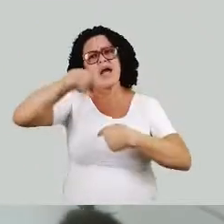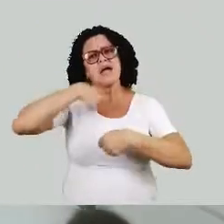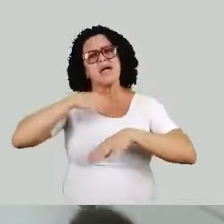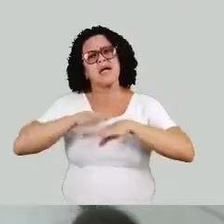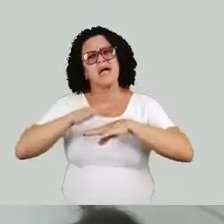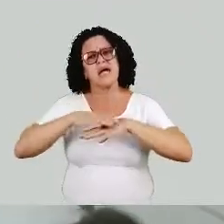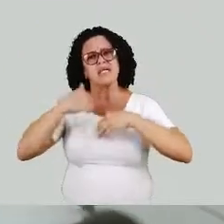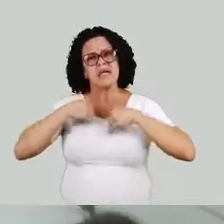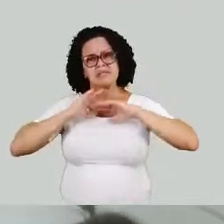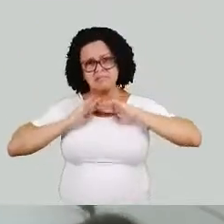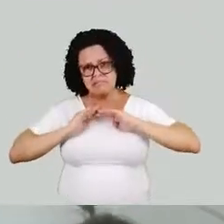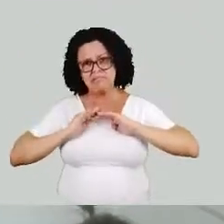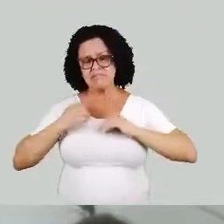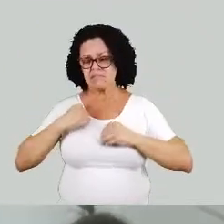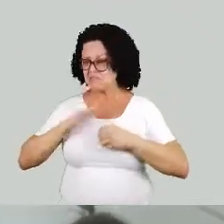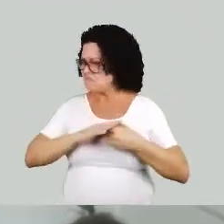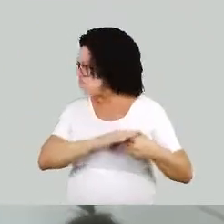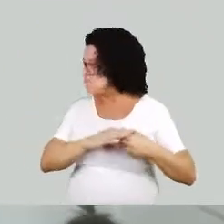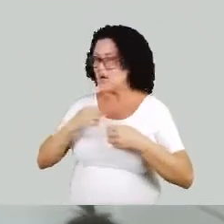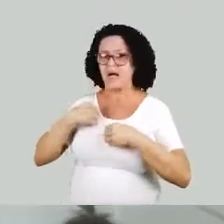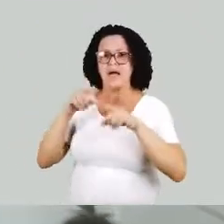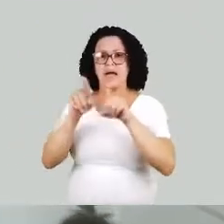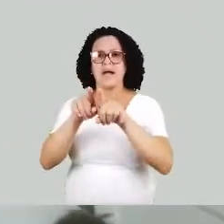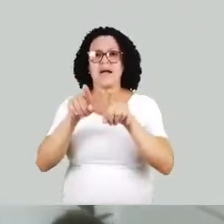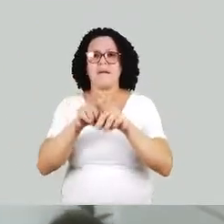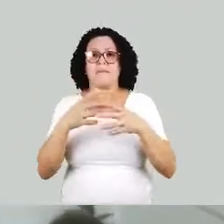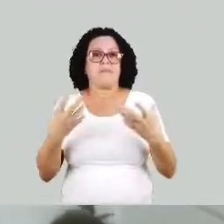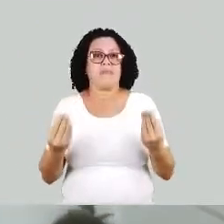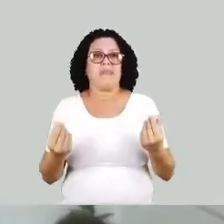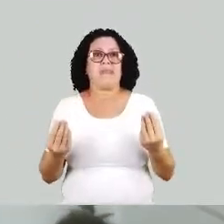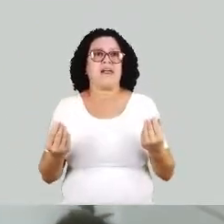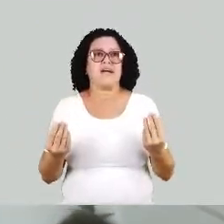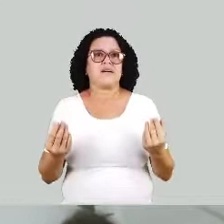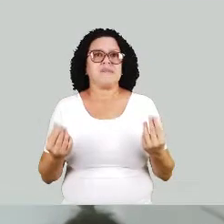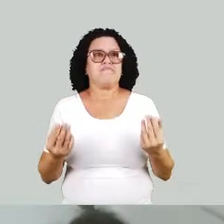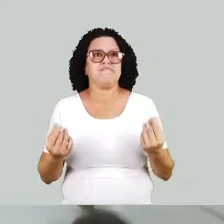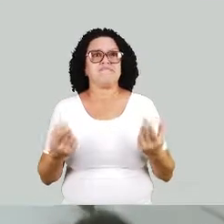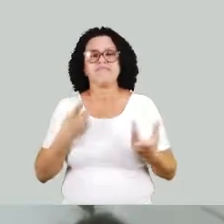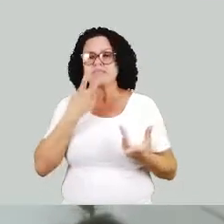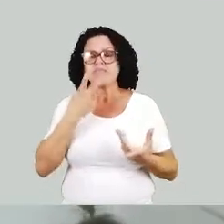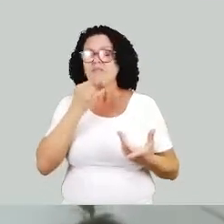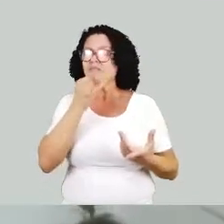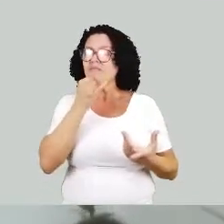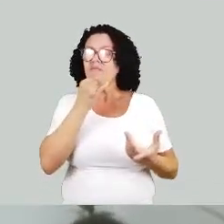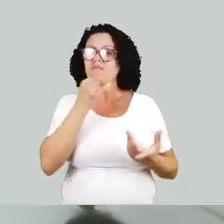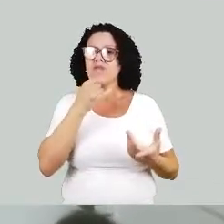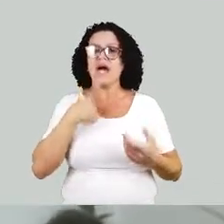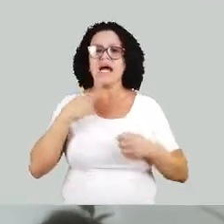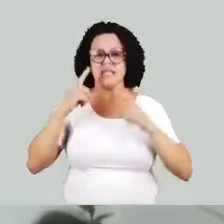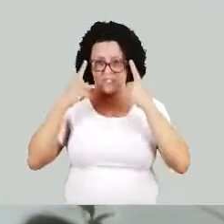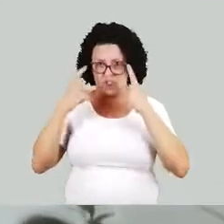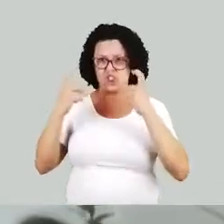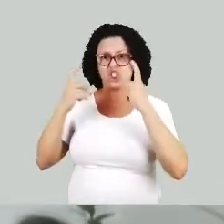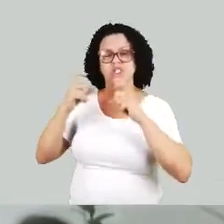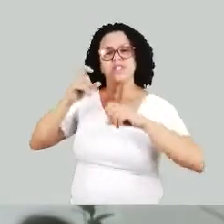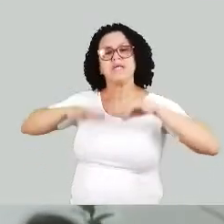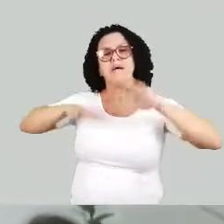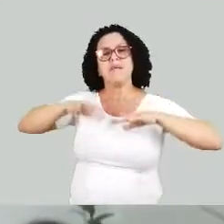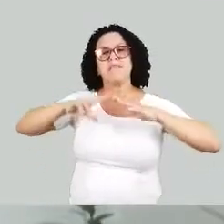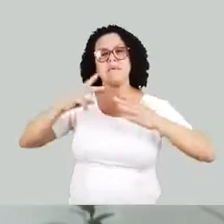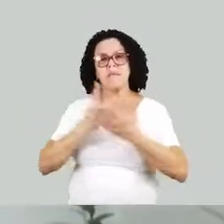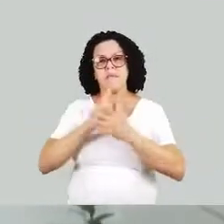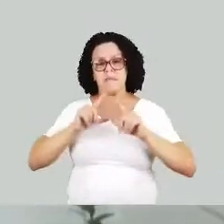estamos recepcionando de uma forma, considerando uma forma agressiva determinado